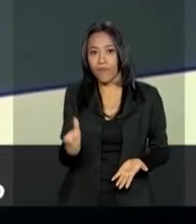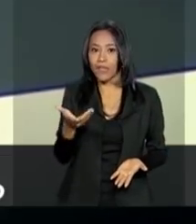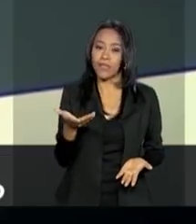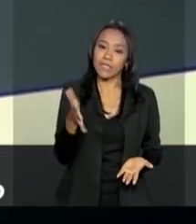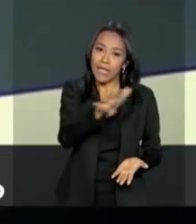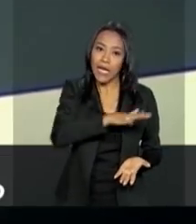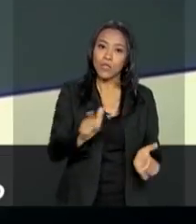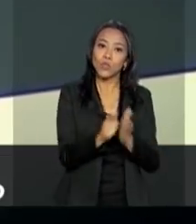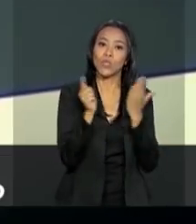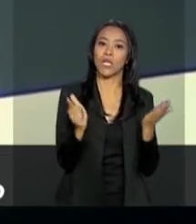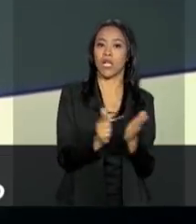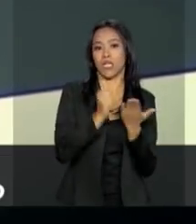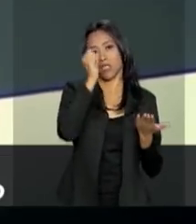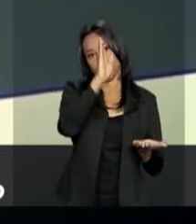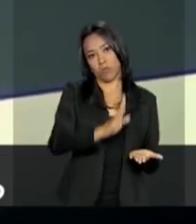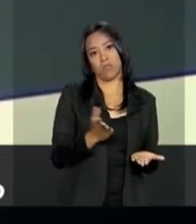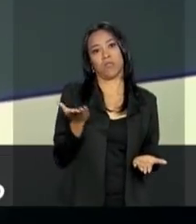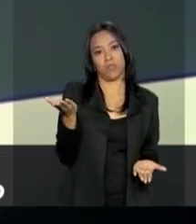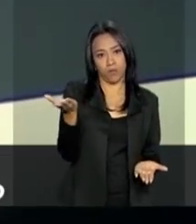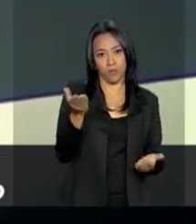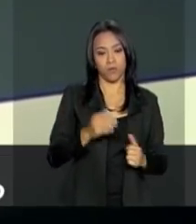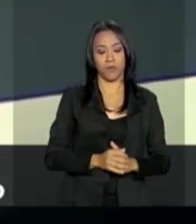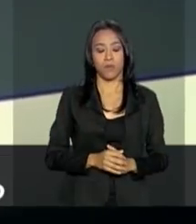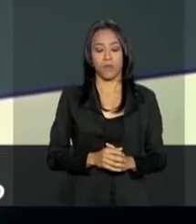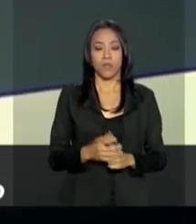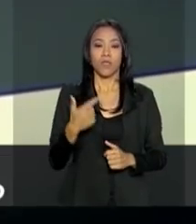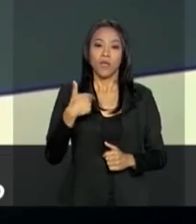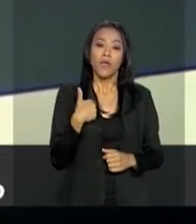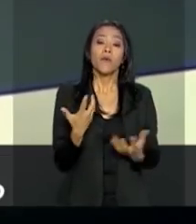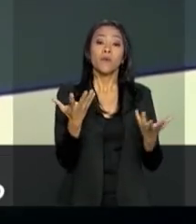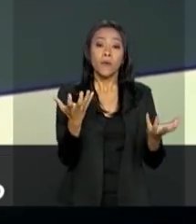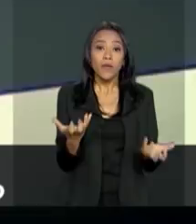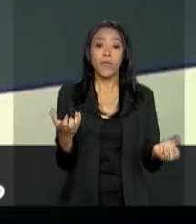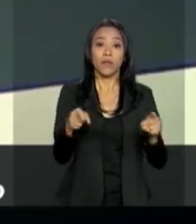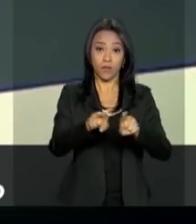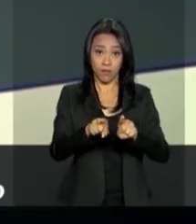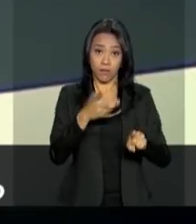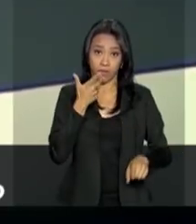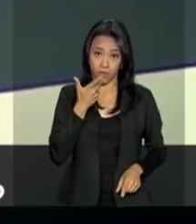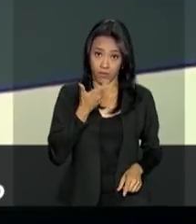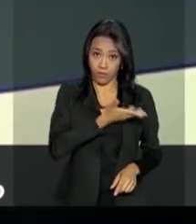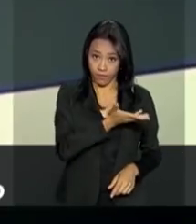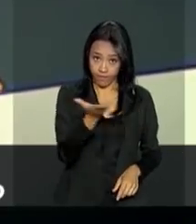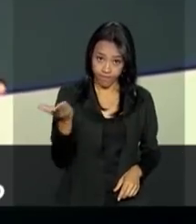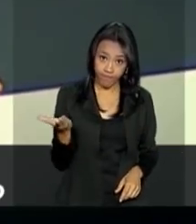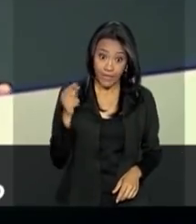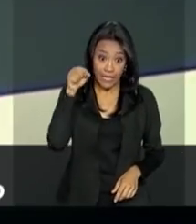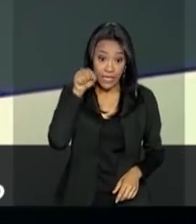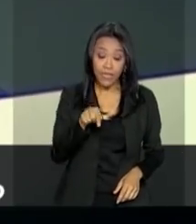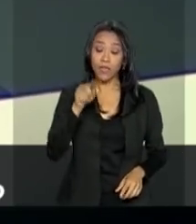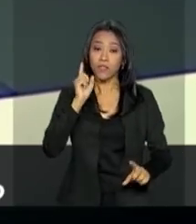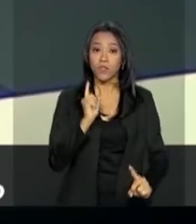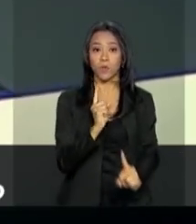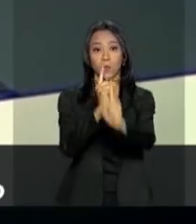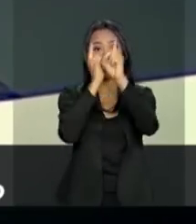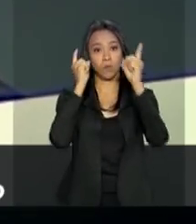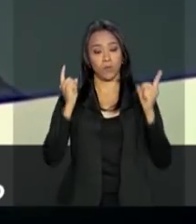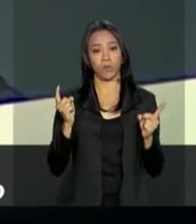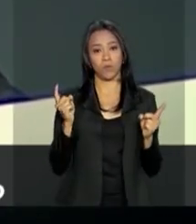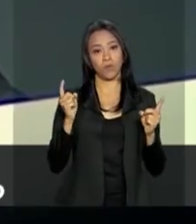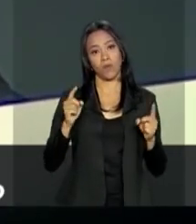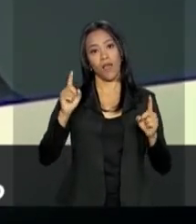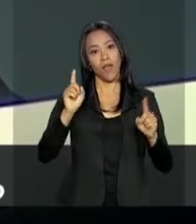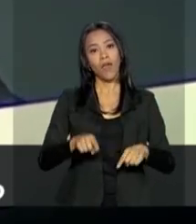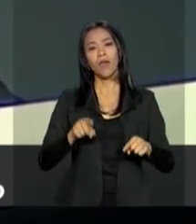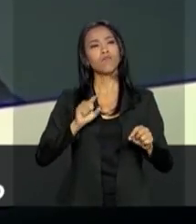brasileiro eu quero também ressaltar que este encontro é naturalmente uma